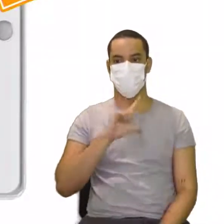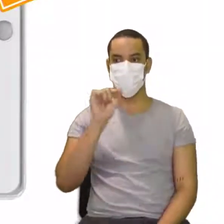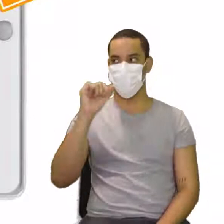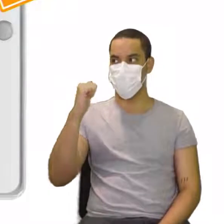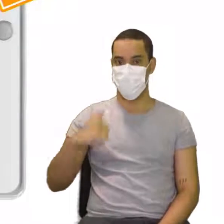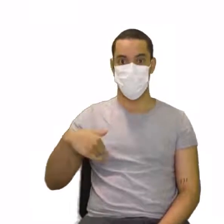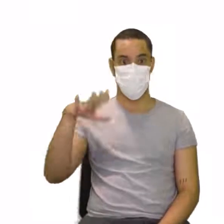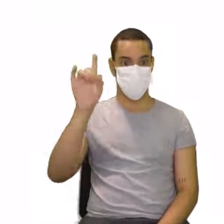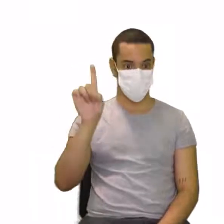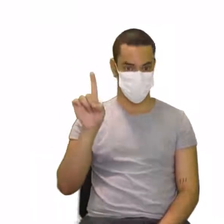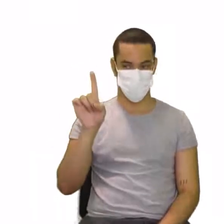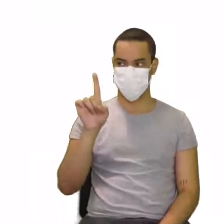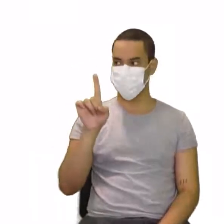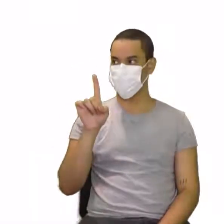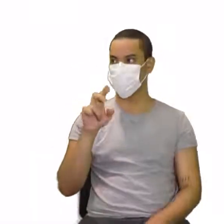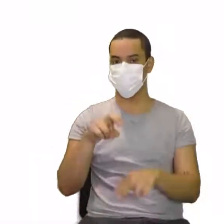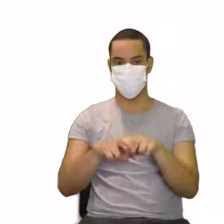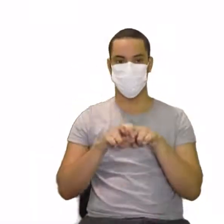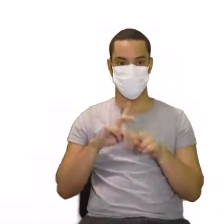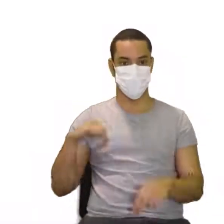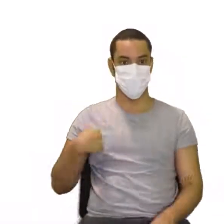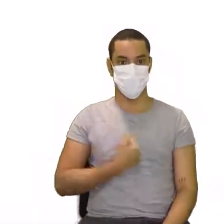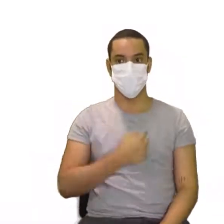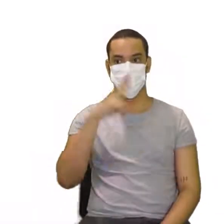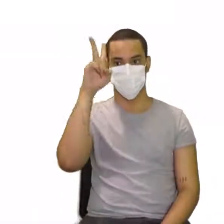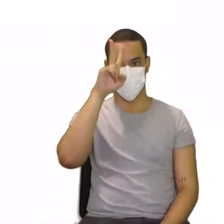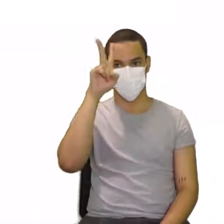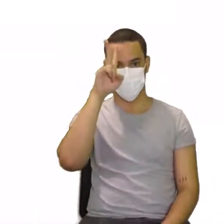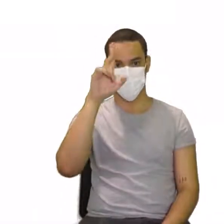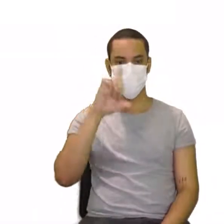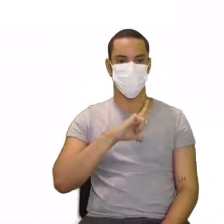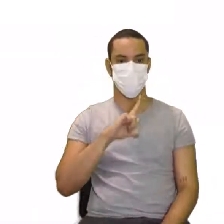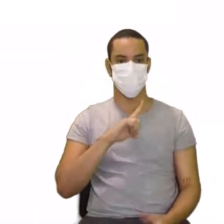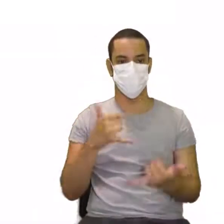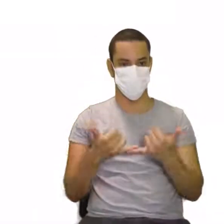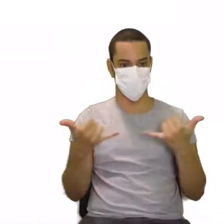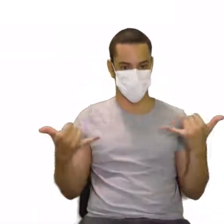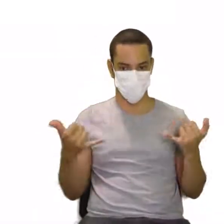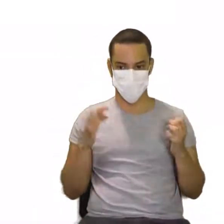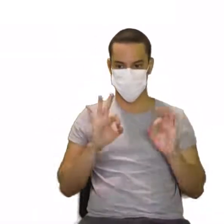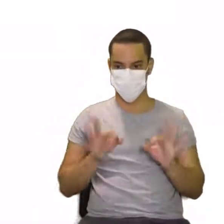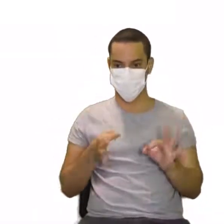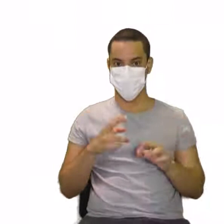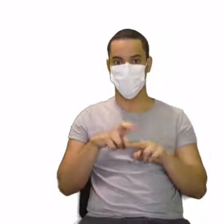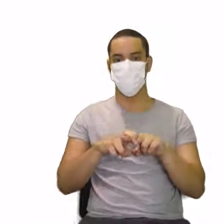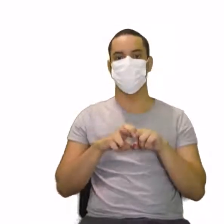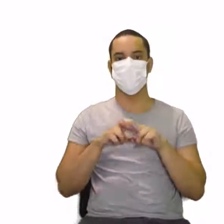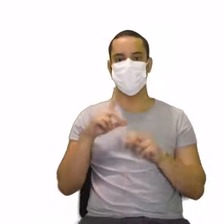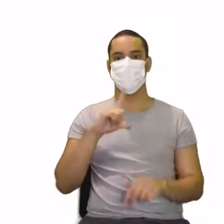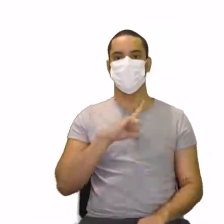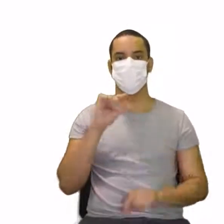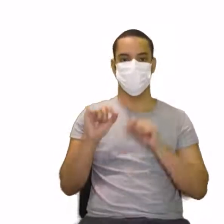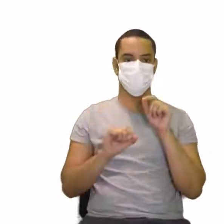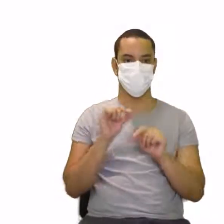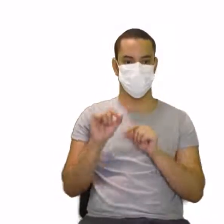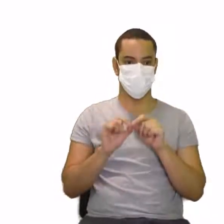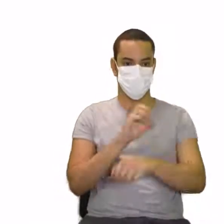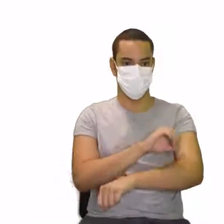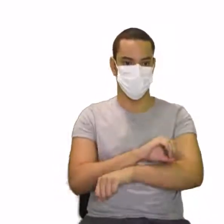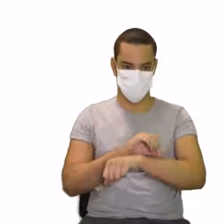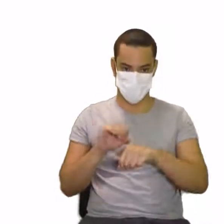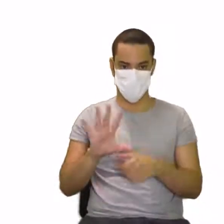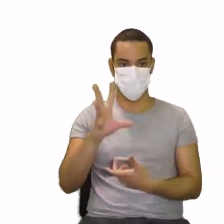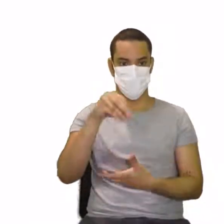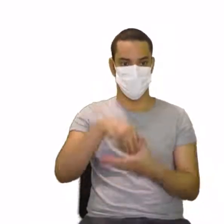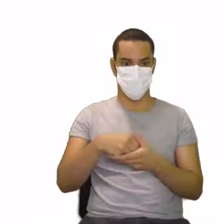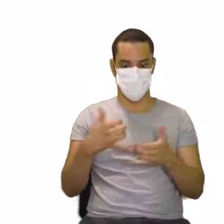mais de um. Então, aqui para a gente lembrar, olha só o nosso fio, certo? Então, nós temos aqui a corrente percorre esse